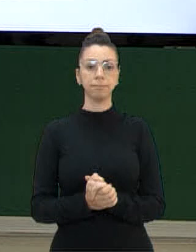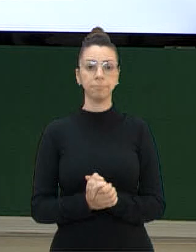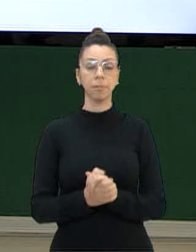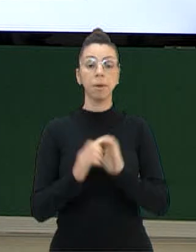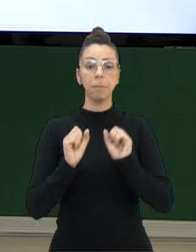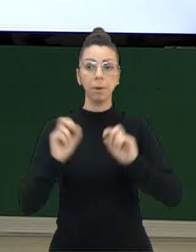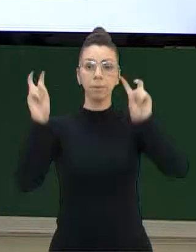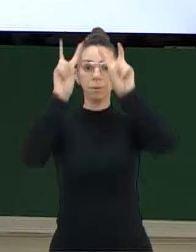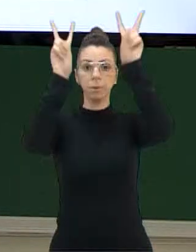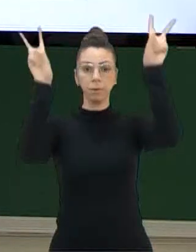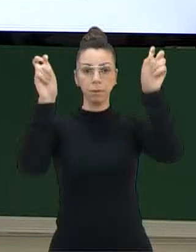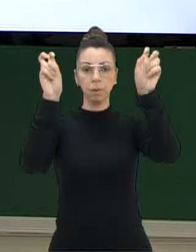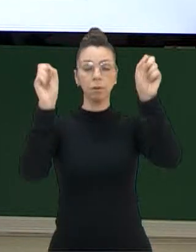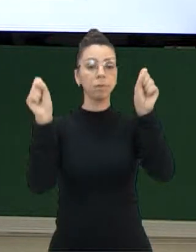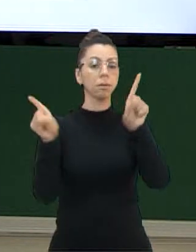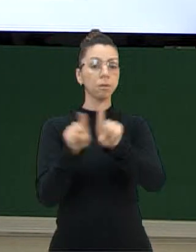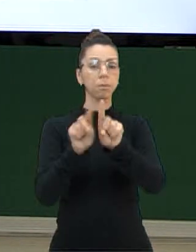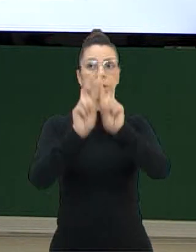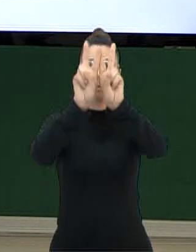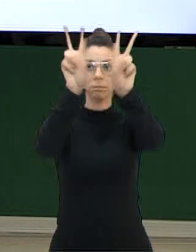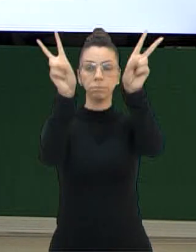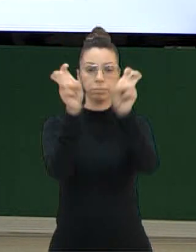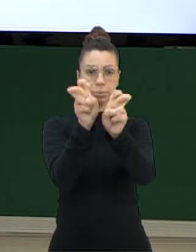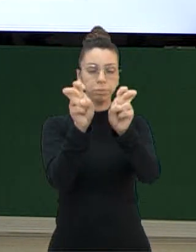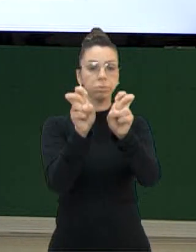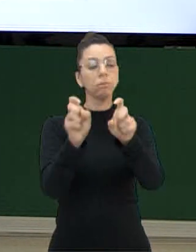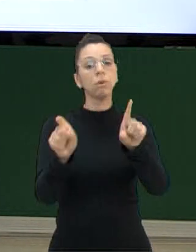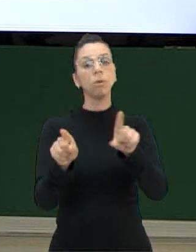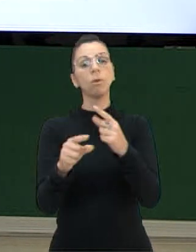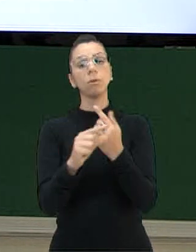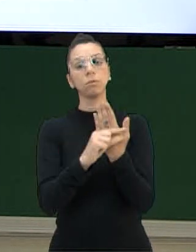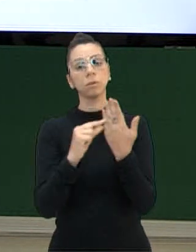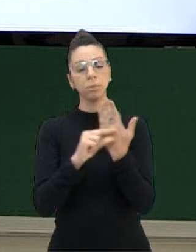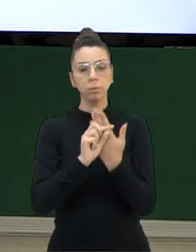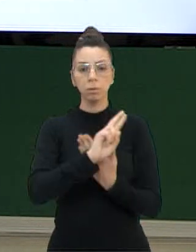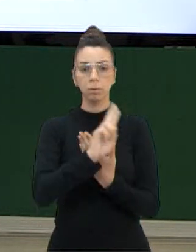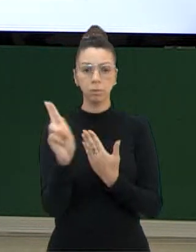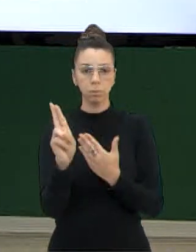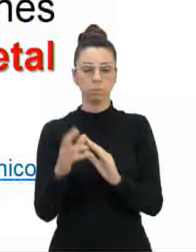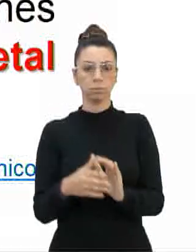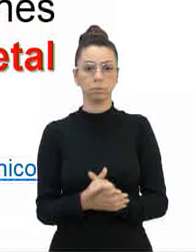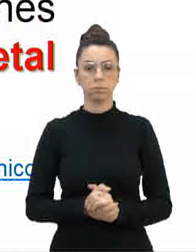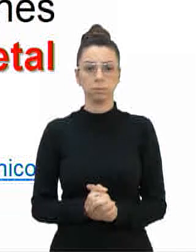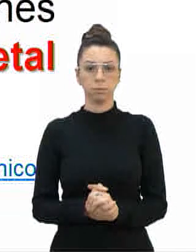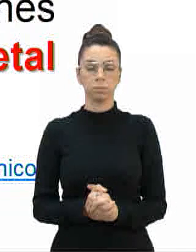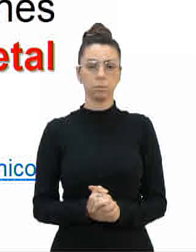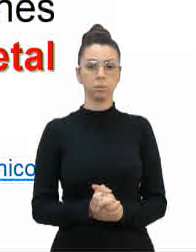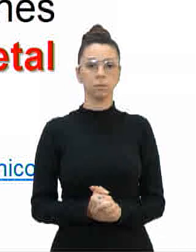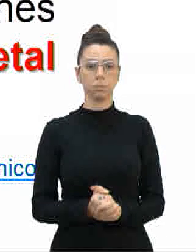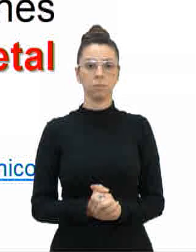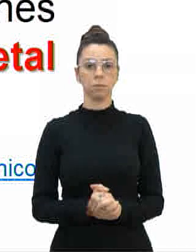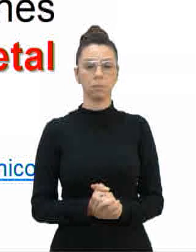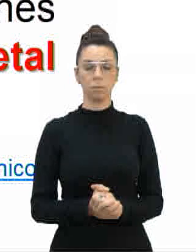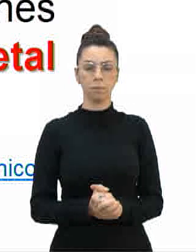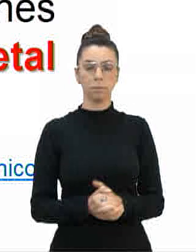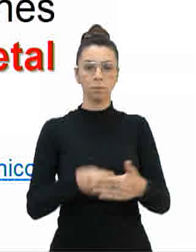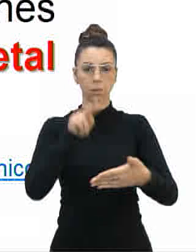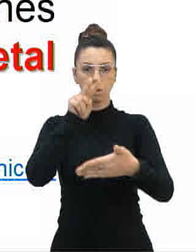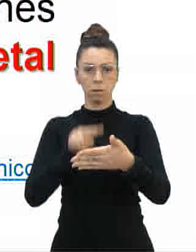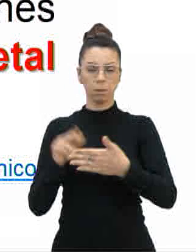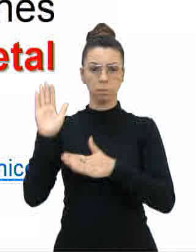autor, aparecer a data, a fecha, perfeito? Então, que dizem na leitura? Los Picapiedra representan